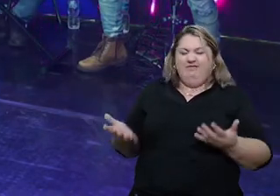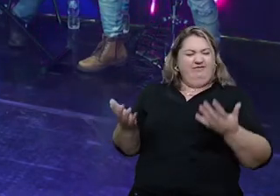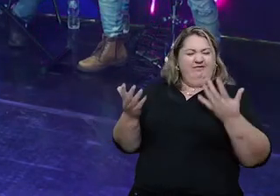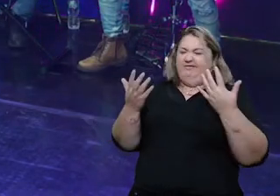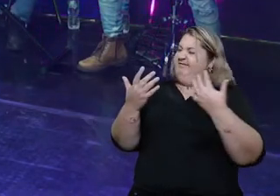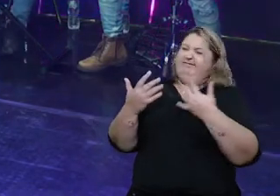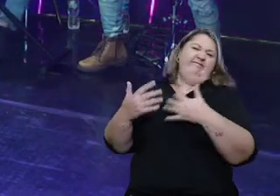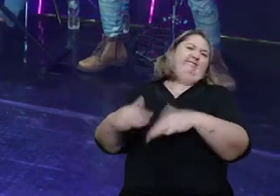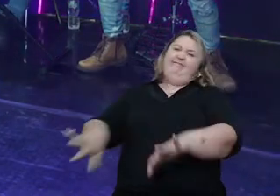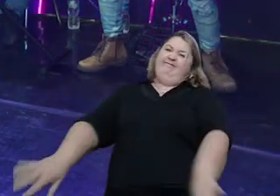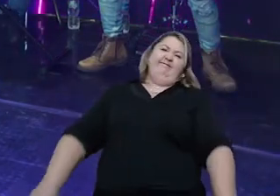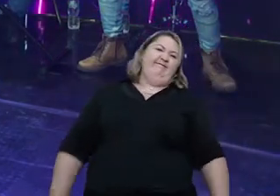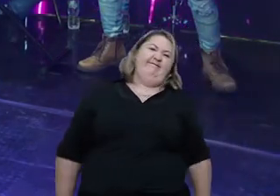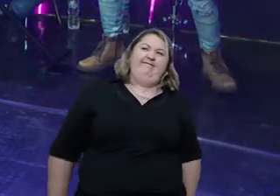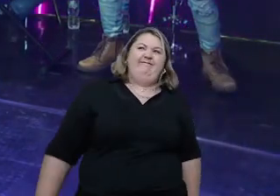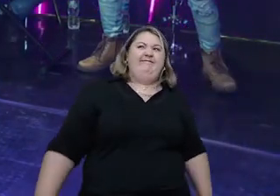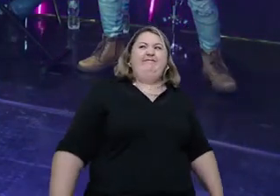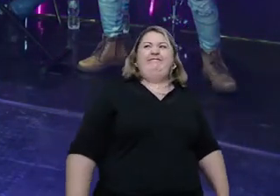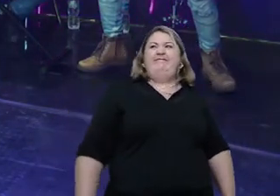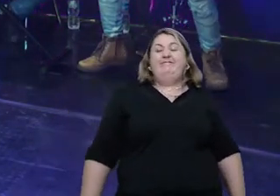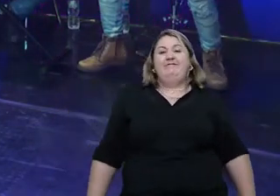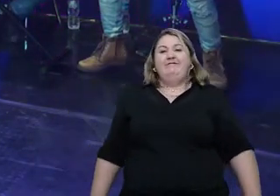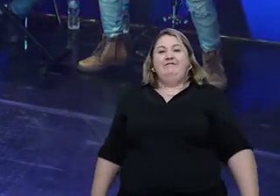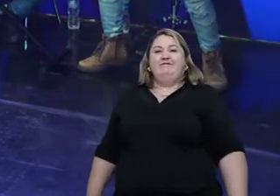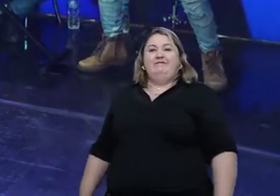Hoje sou eu quem não te